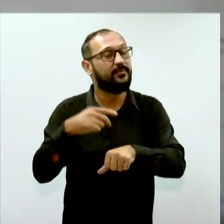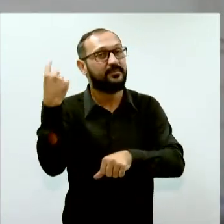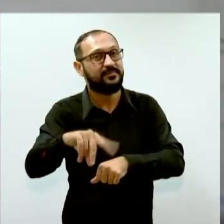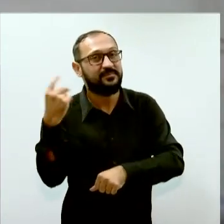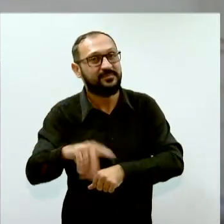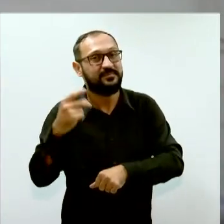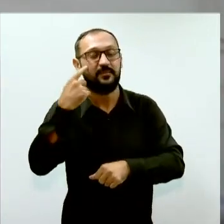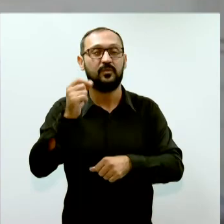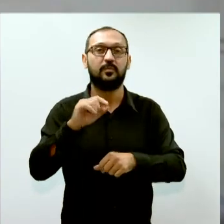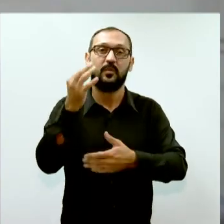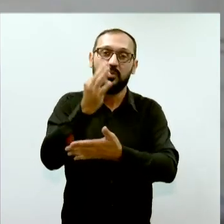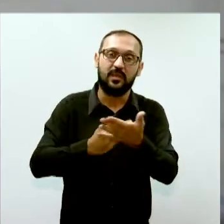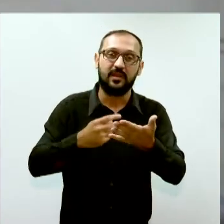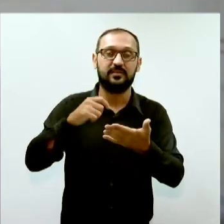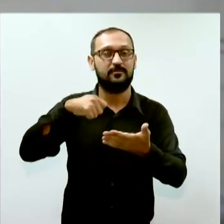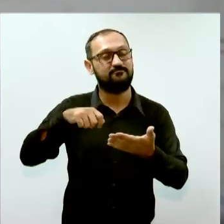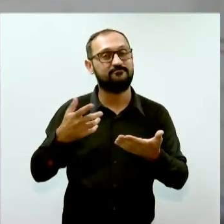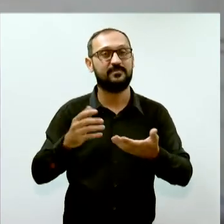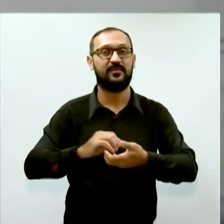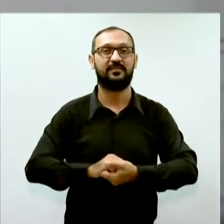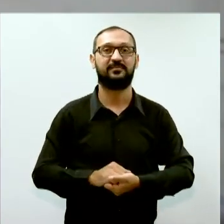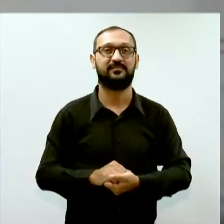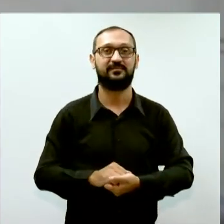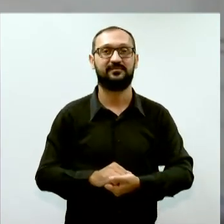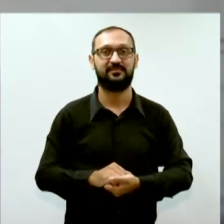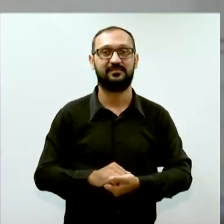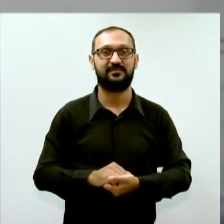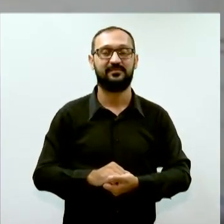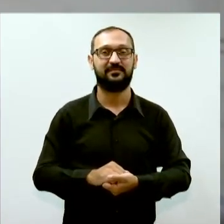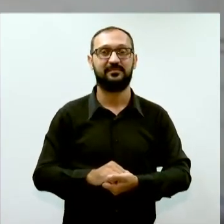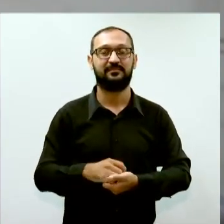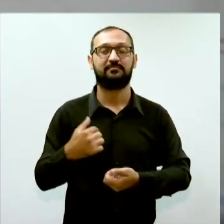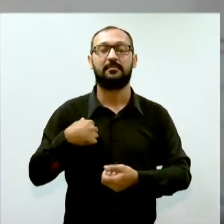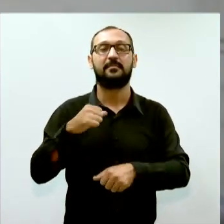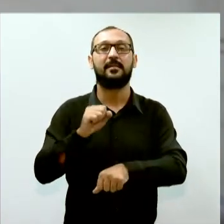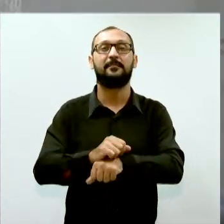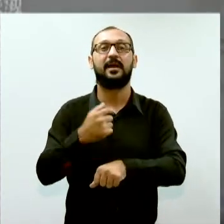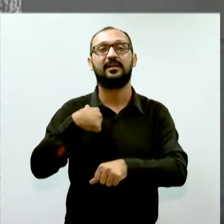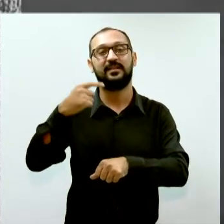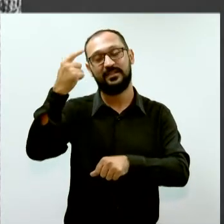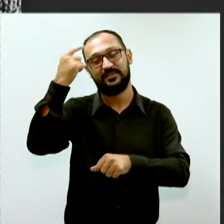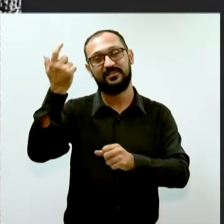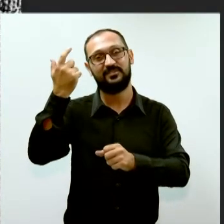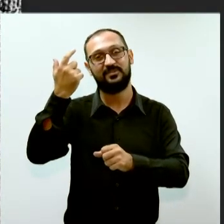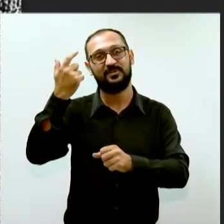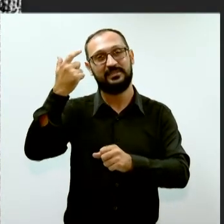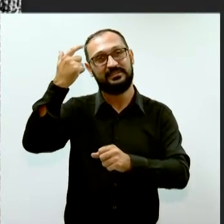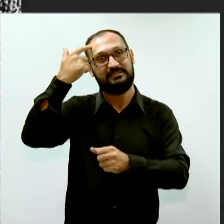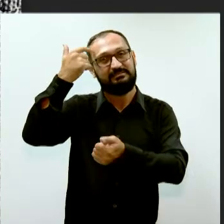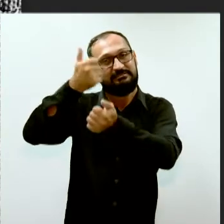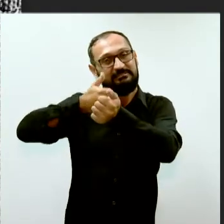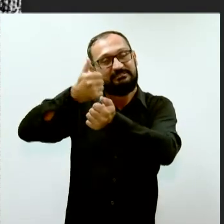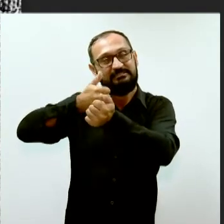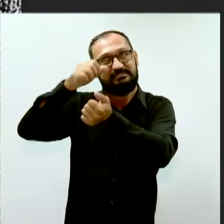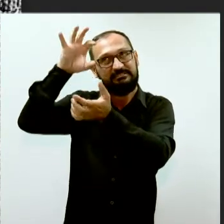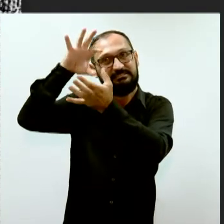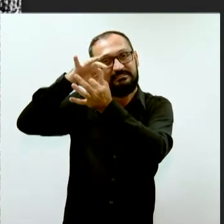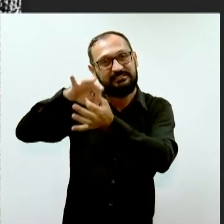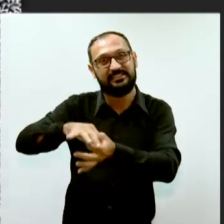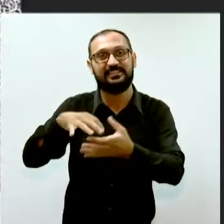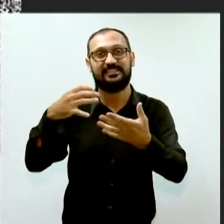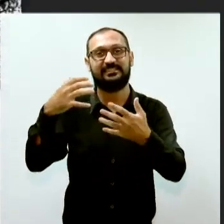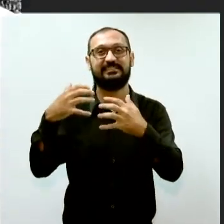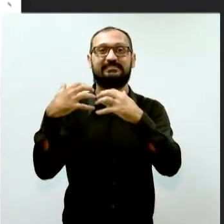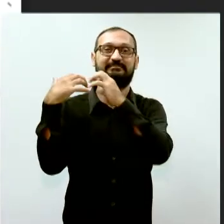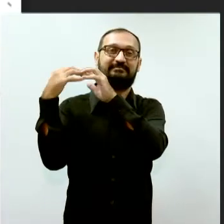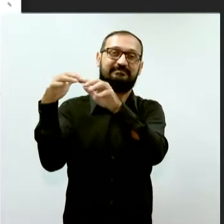escritores a correr atrás dele com os textos. Então, uma coisa assim, tira um pouco essa racionalidade do escritor e